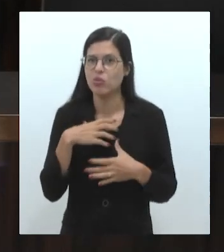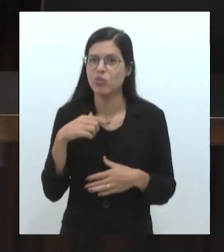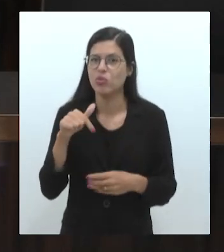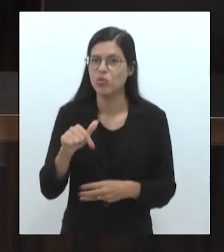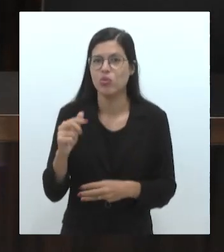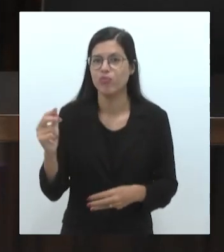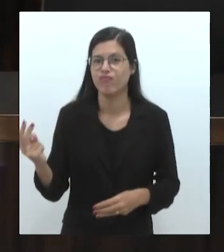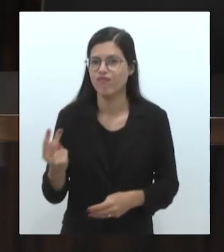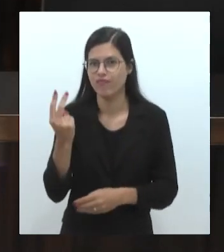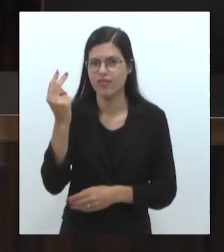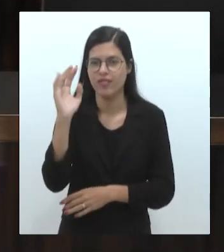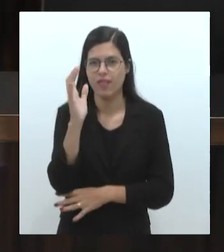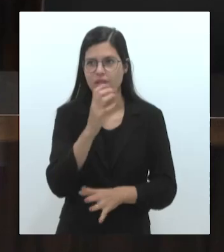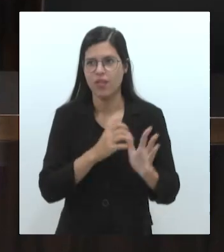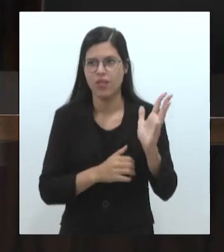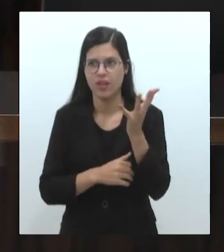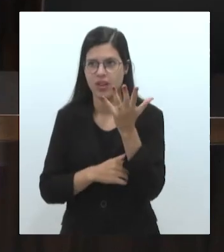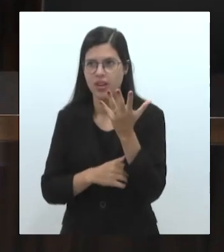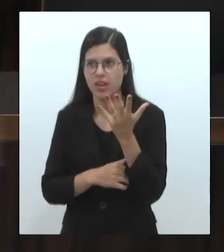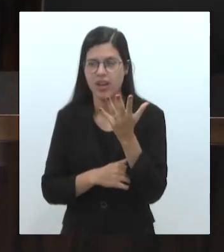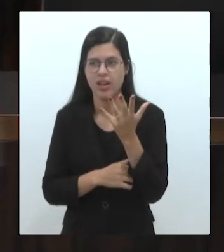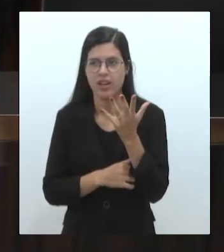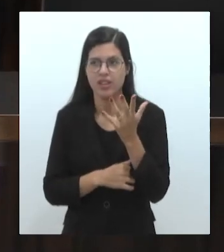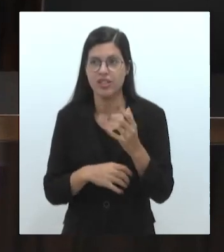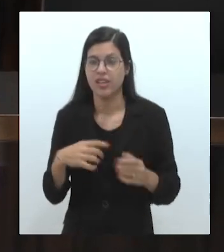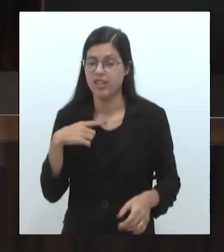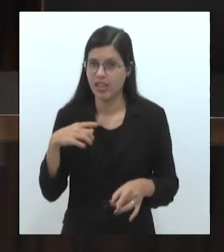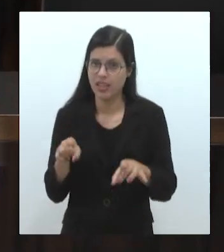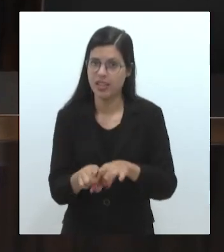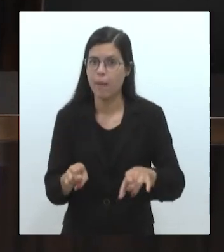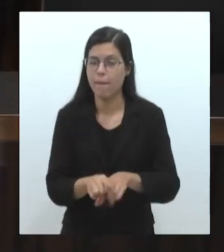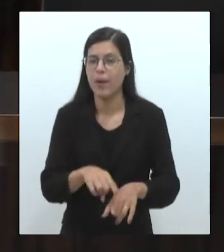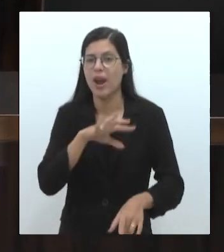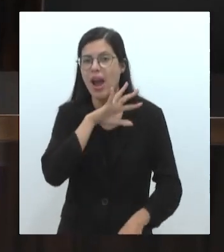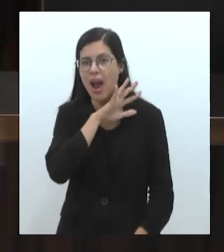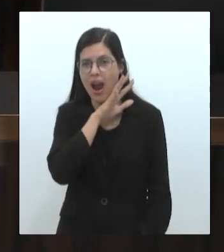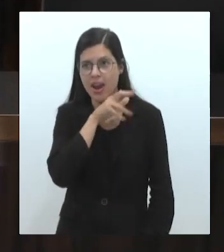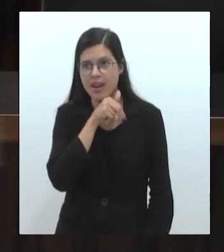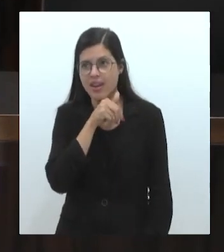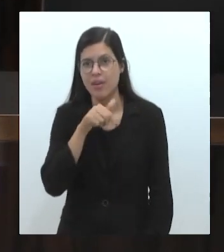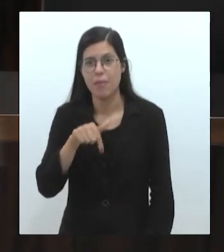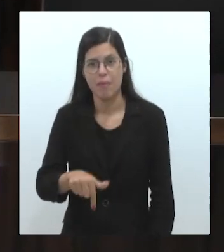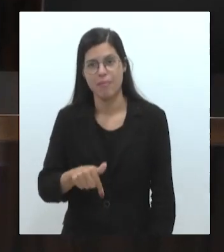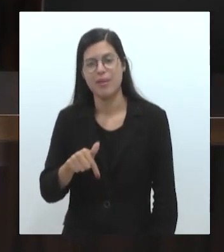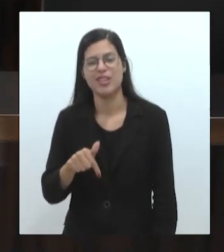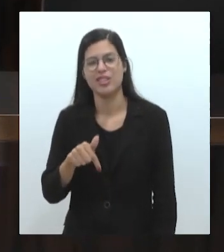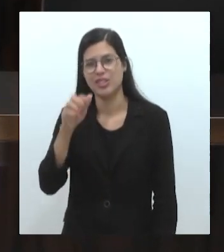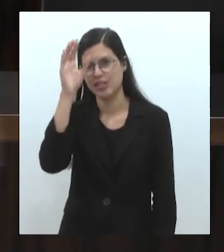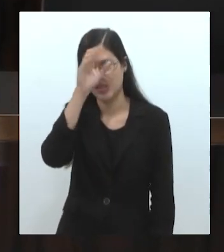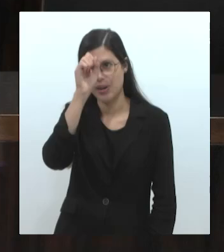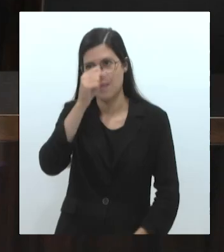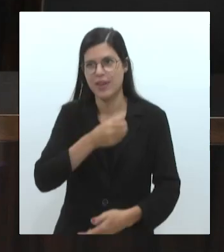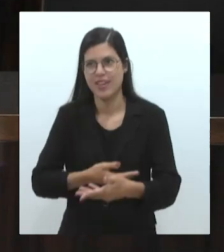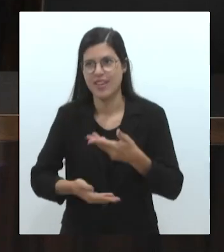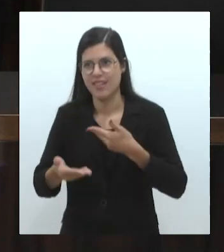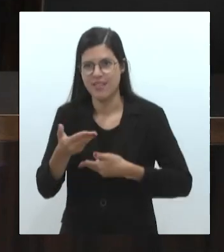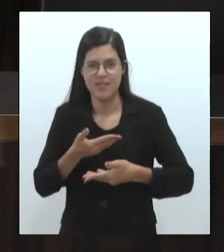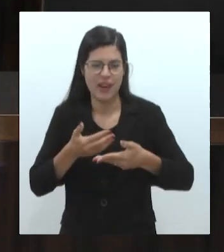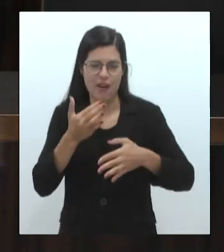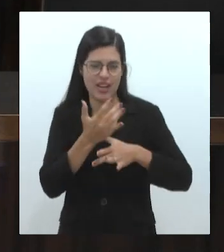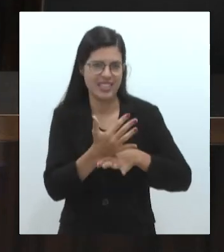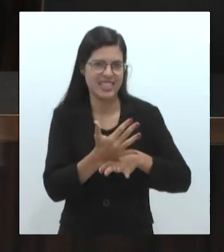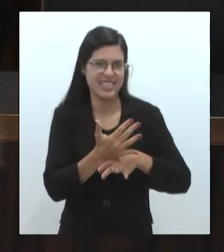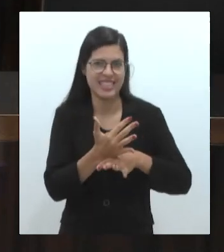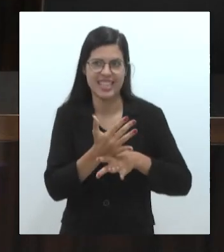Tijuca, inclusive com um número imenso de animais silvestres que aprenderam a conviver, inclusive, com o meio urbano, né?